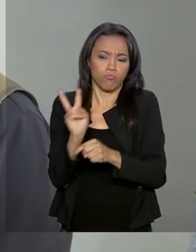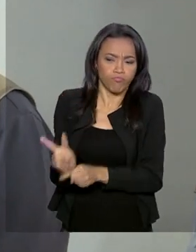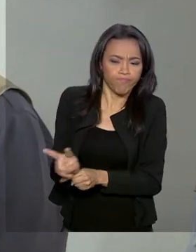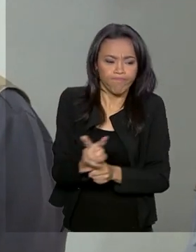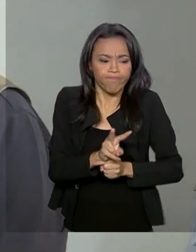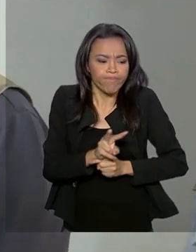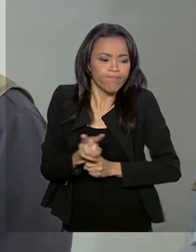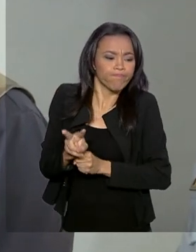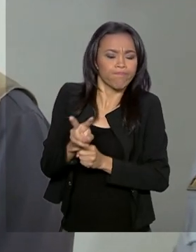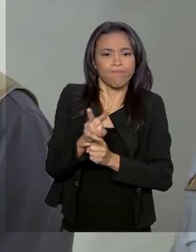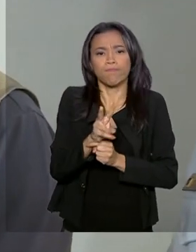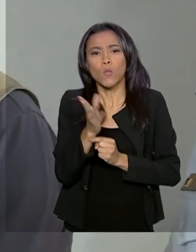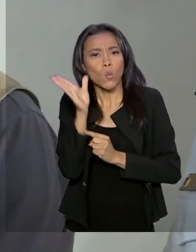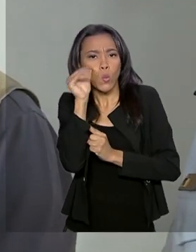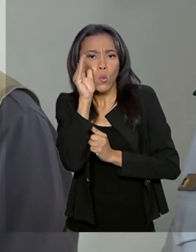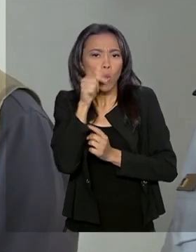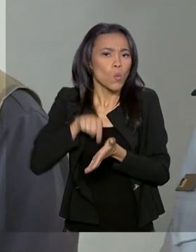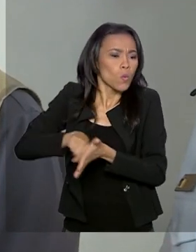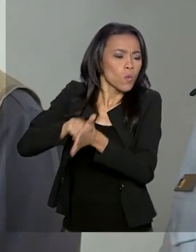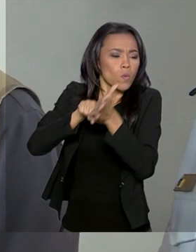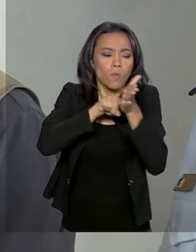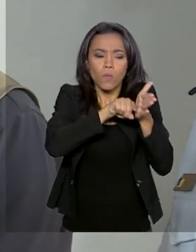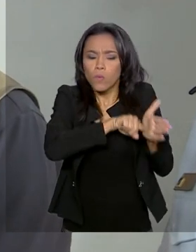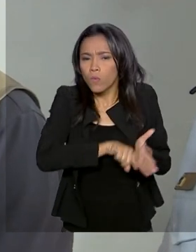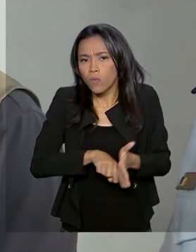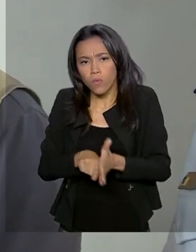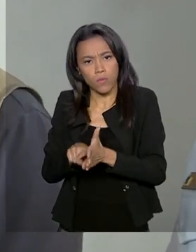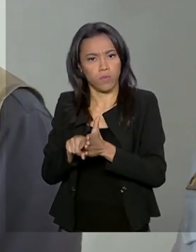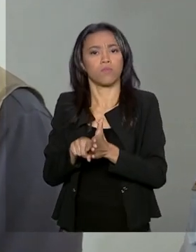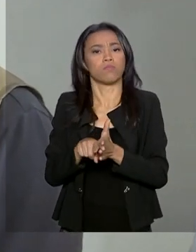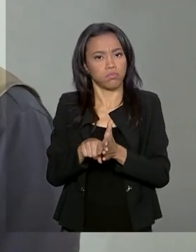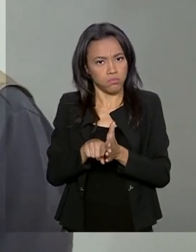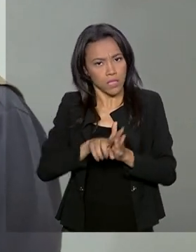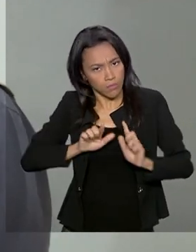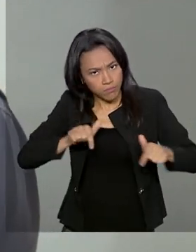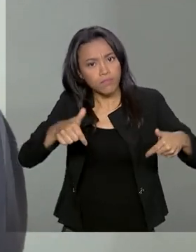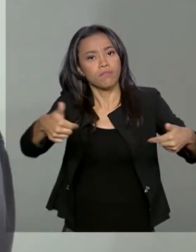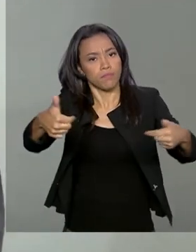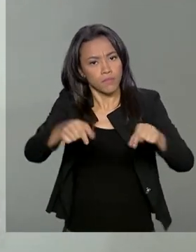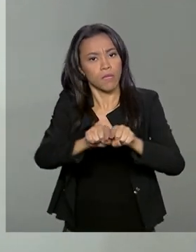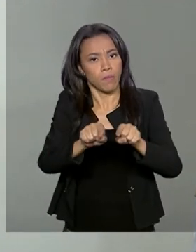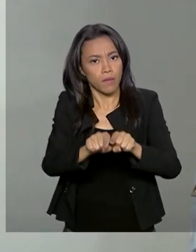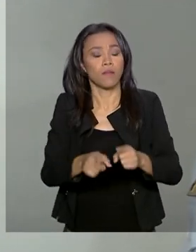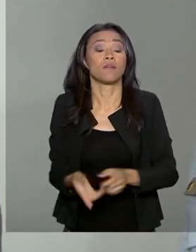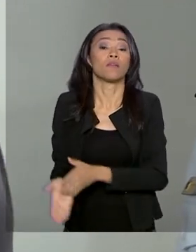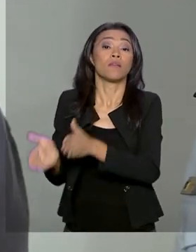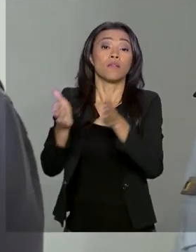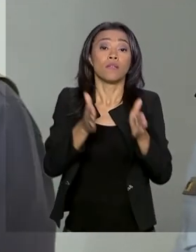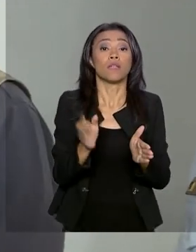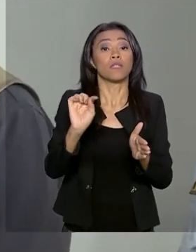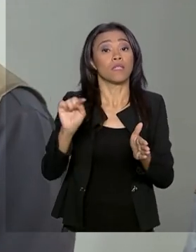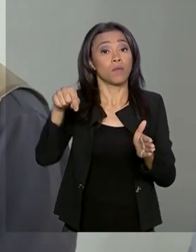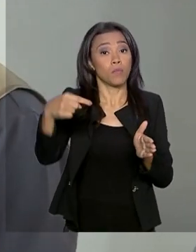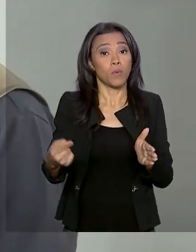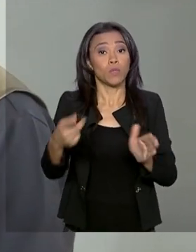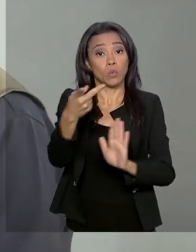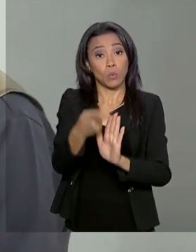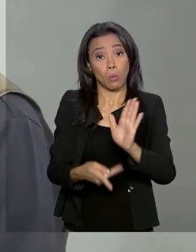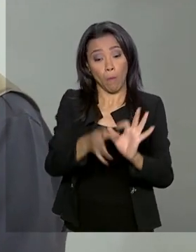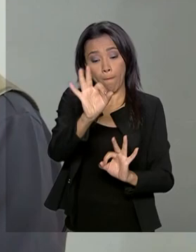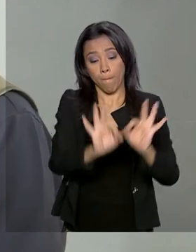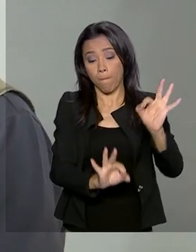uma investigação em relação a isso atuando em relação a isso em seguida foi lançado o plano nacional de